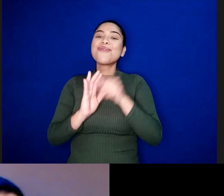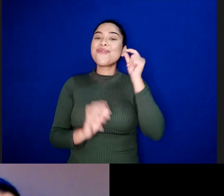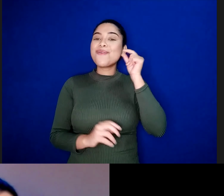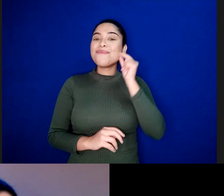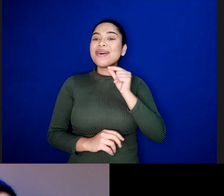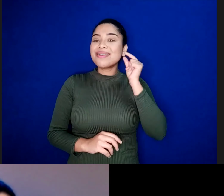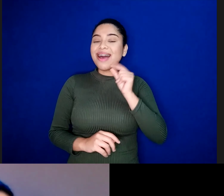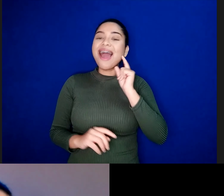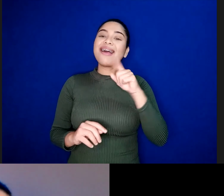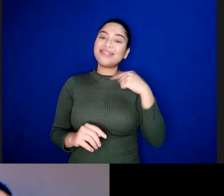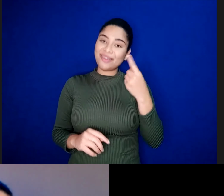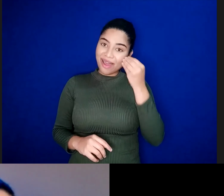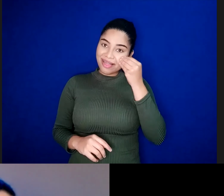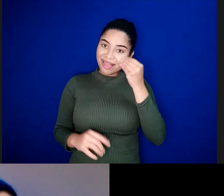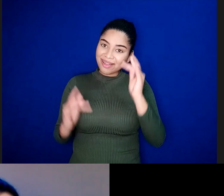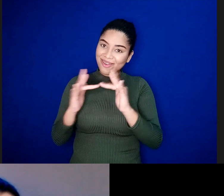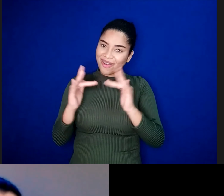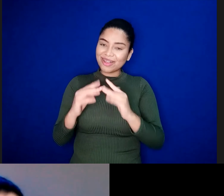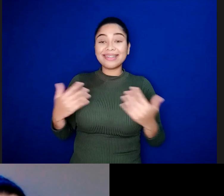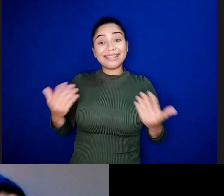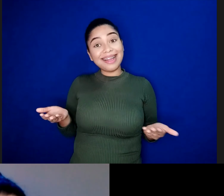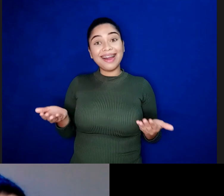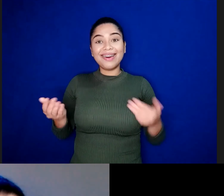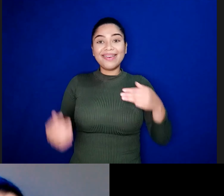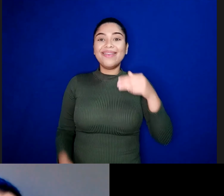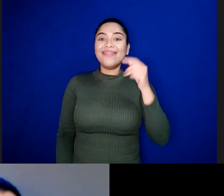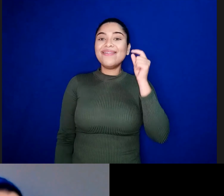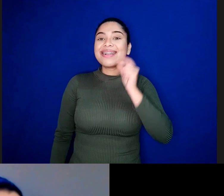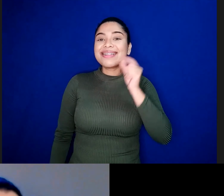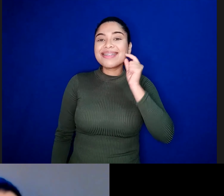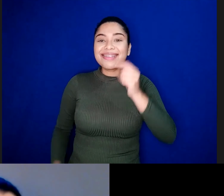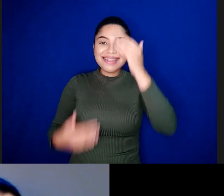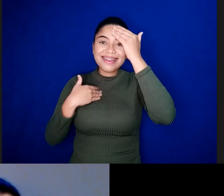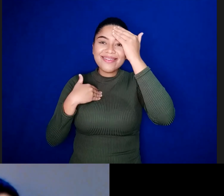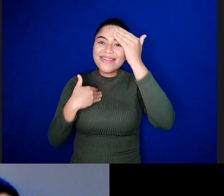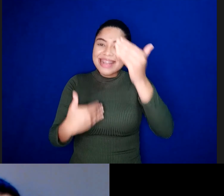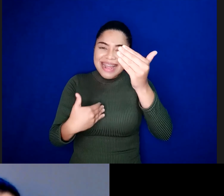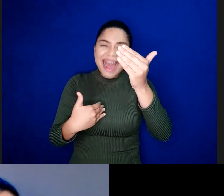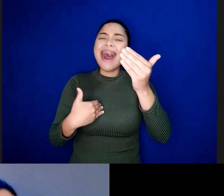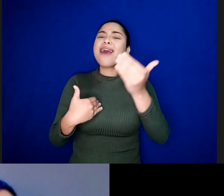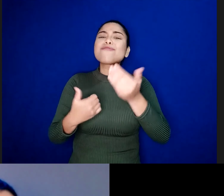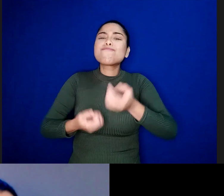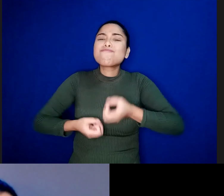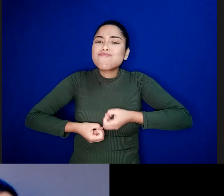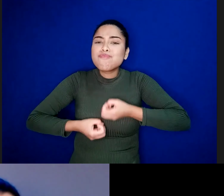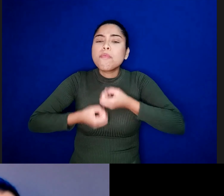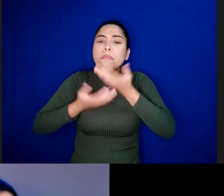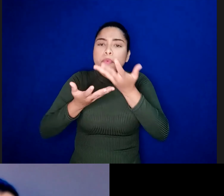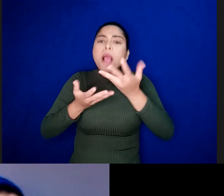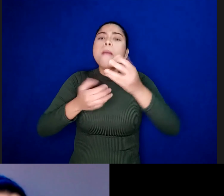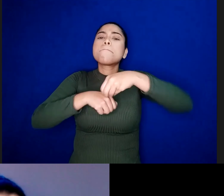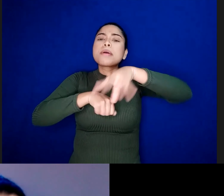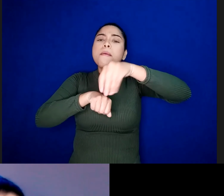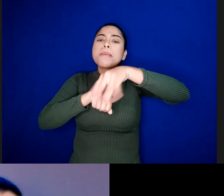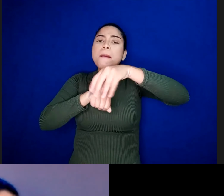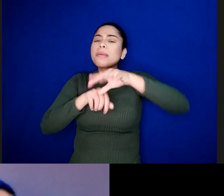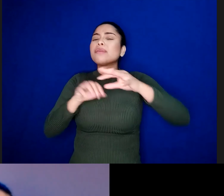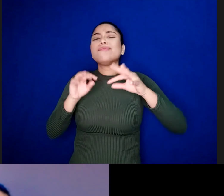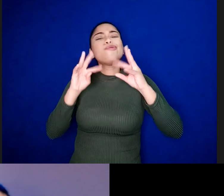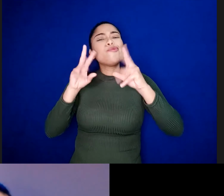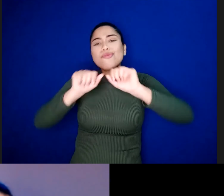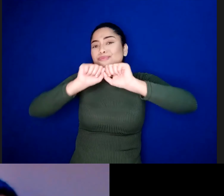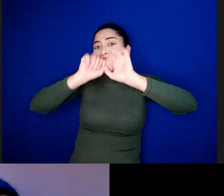mantendo aqui o contato então Marcelo Muitíssimo obrigado pelo seu compartilhamento por sua explanação pela clareza